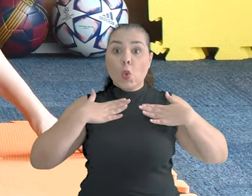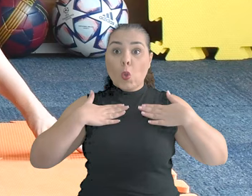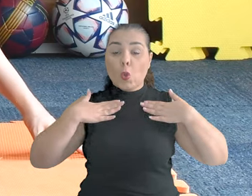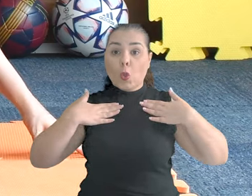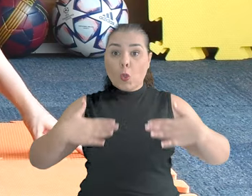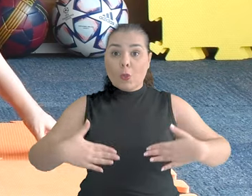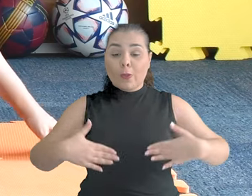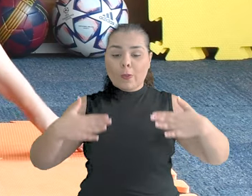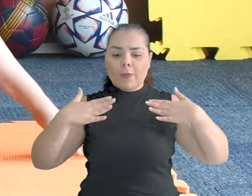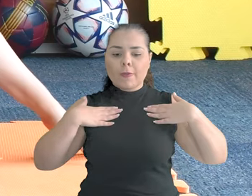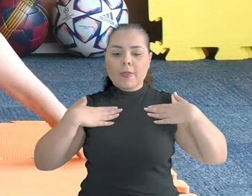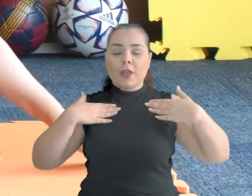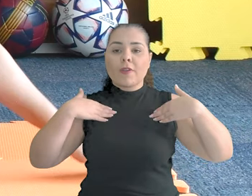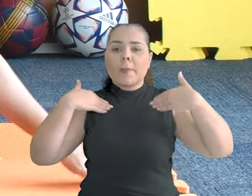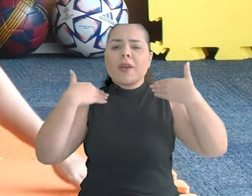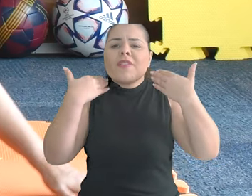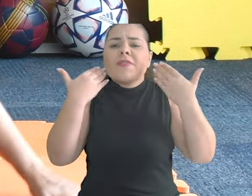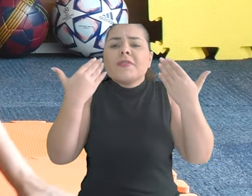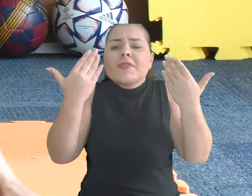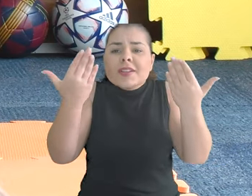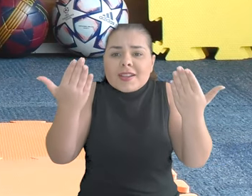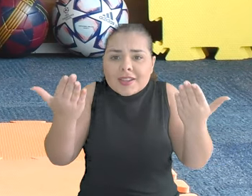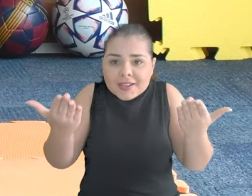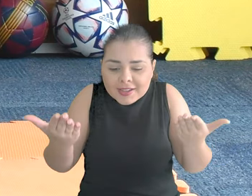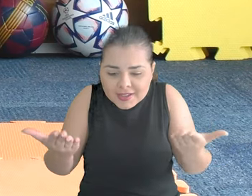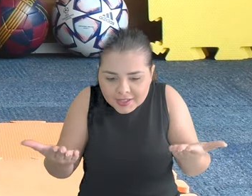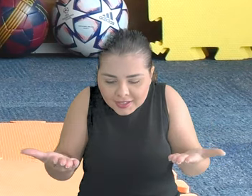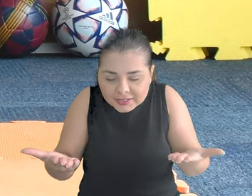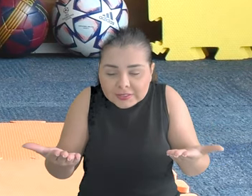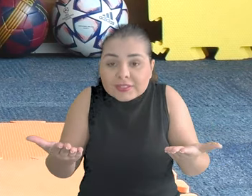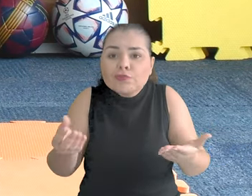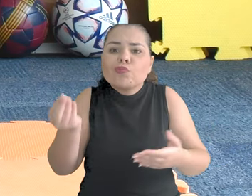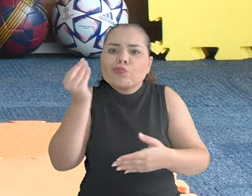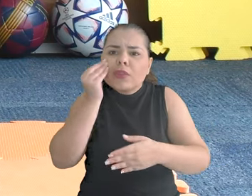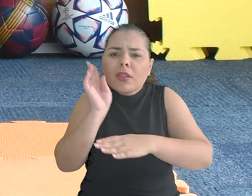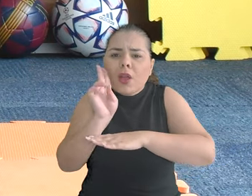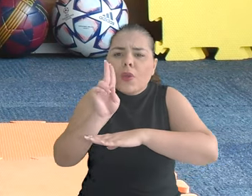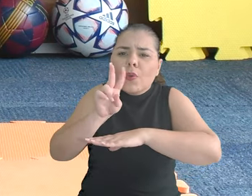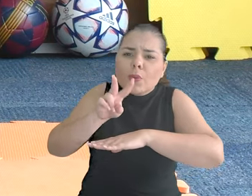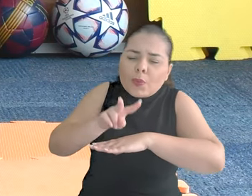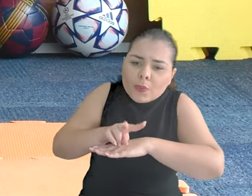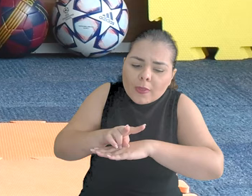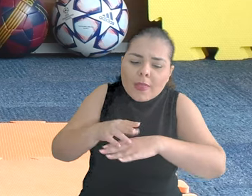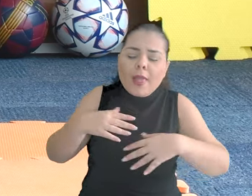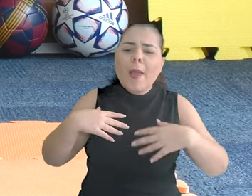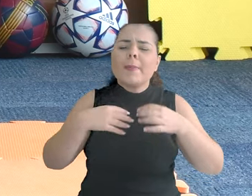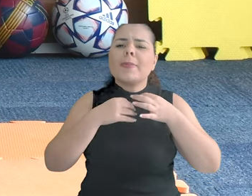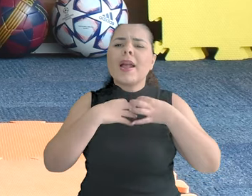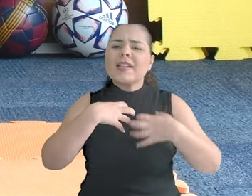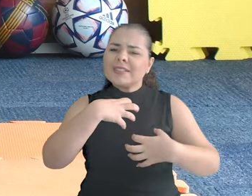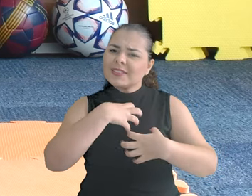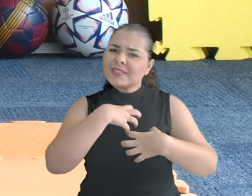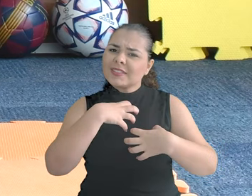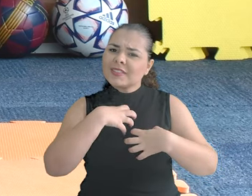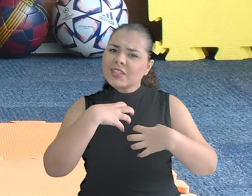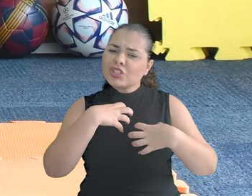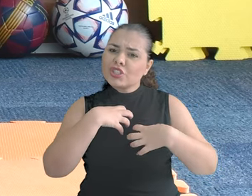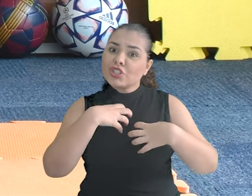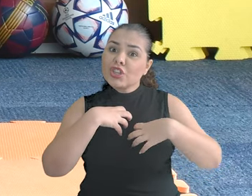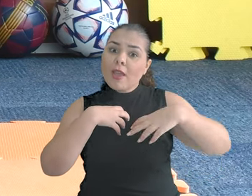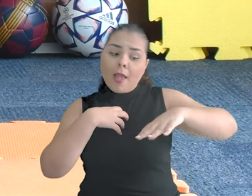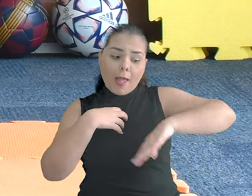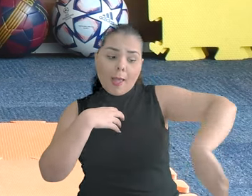Subiu. Tronco inclinou lá na frente. Alongando a parte de trás da